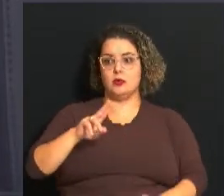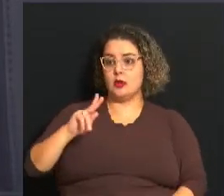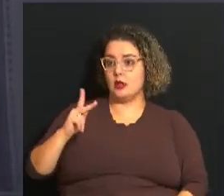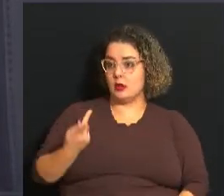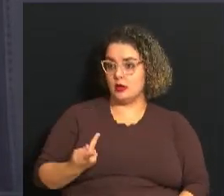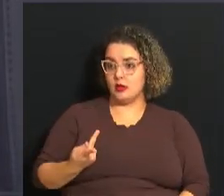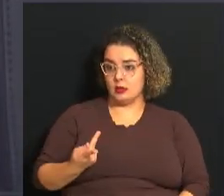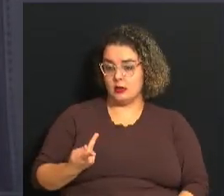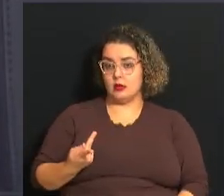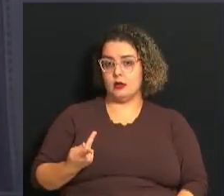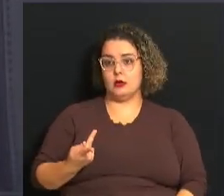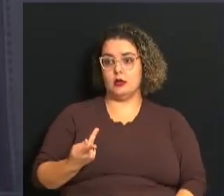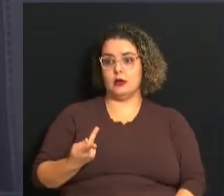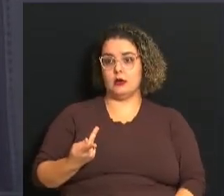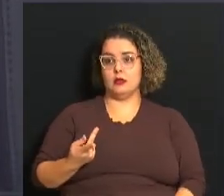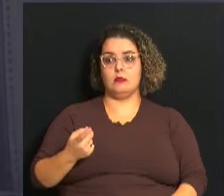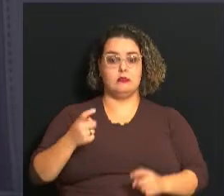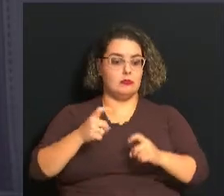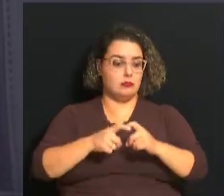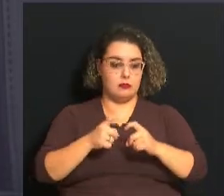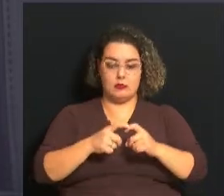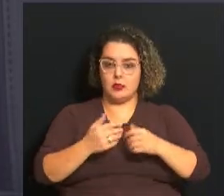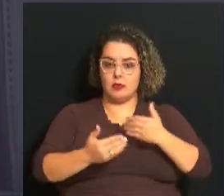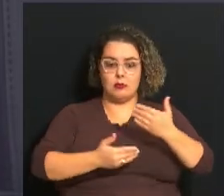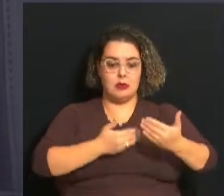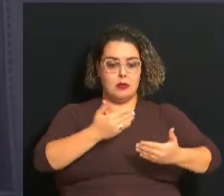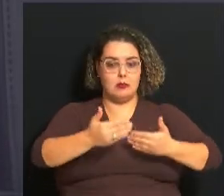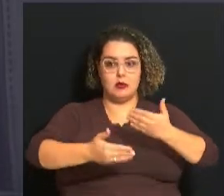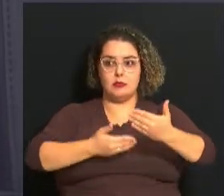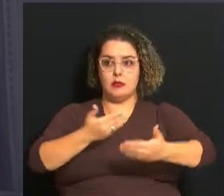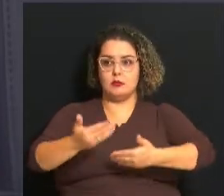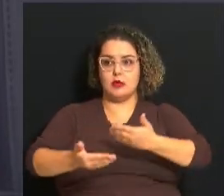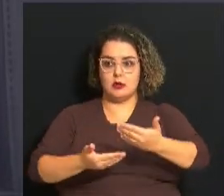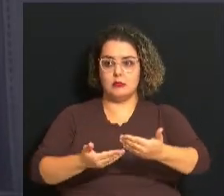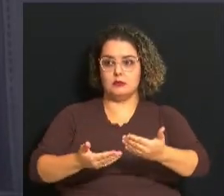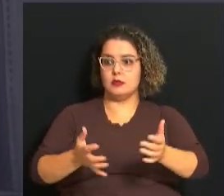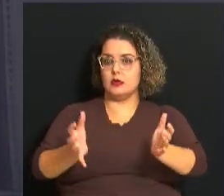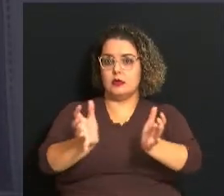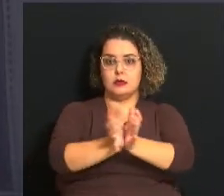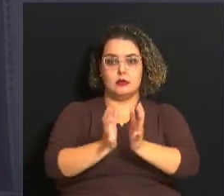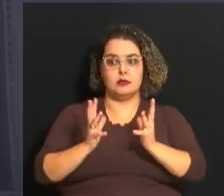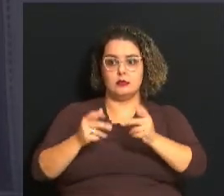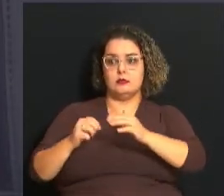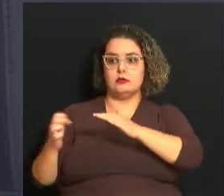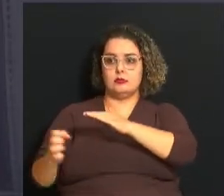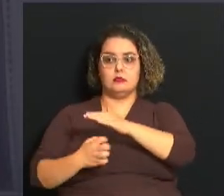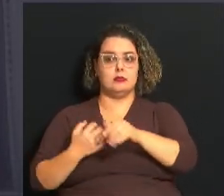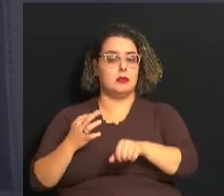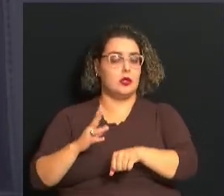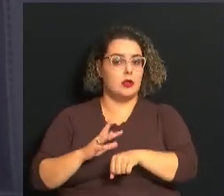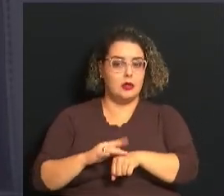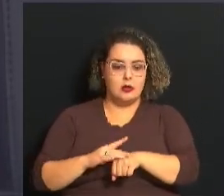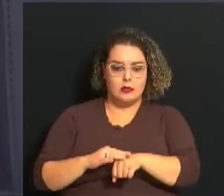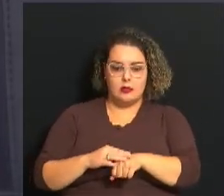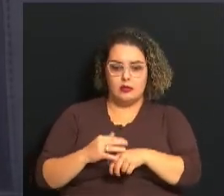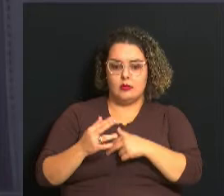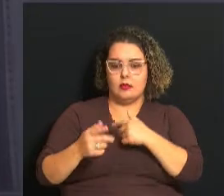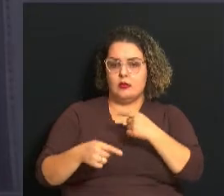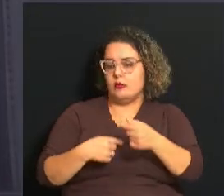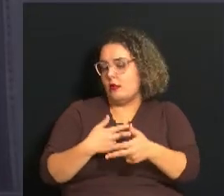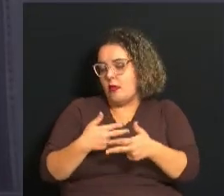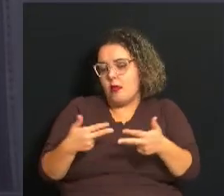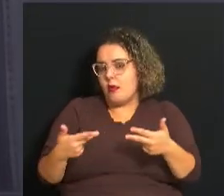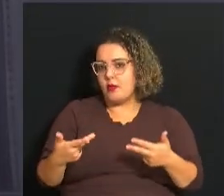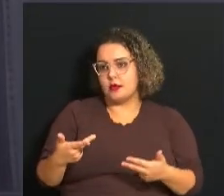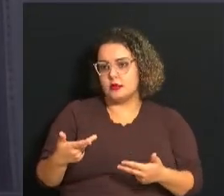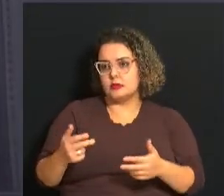pelo serviço médico e também pelo conjunto da empresa levando ao adoecimento levando a uma situação que